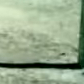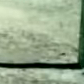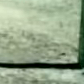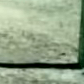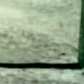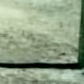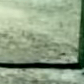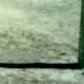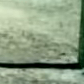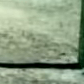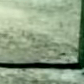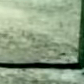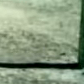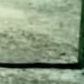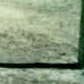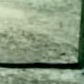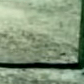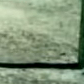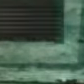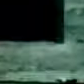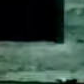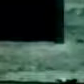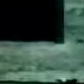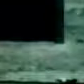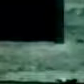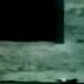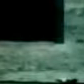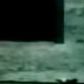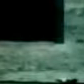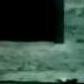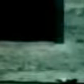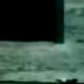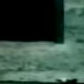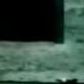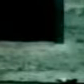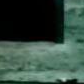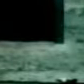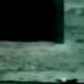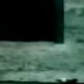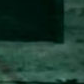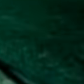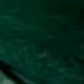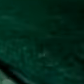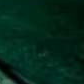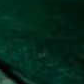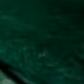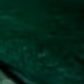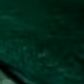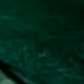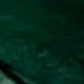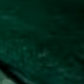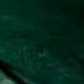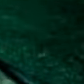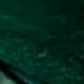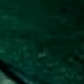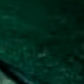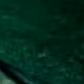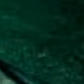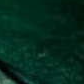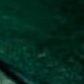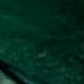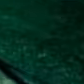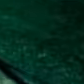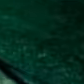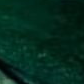Fundada em 1º de dezembro de 1999, a Igreja Ministério Espaço Cristão foi construída na Avenida Presidente